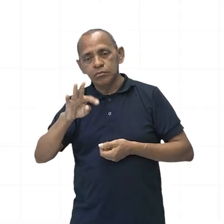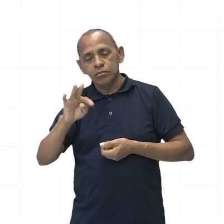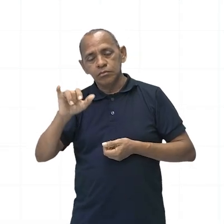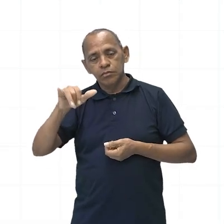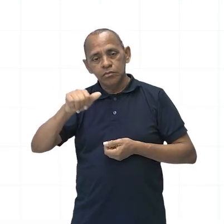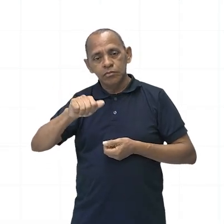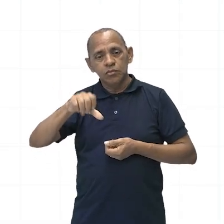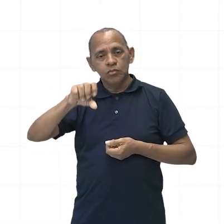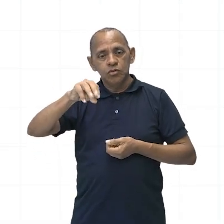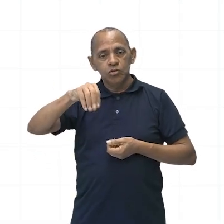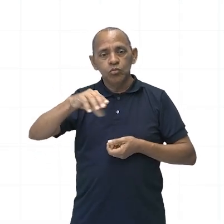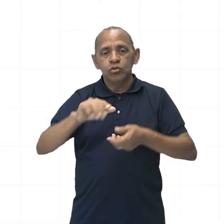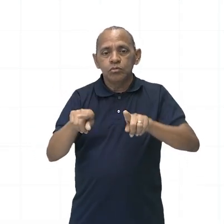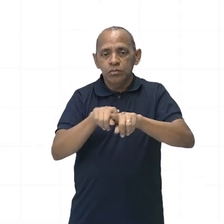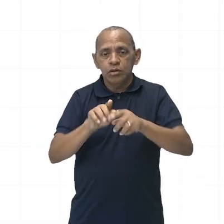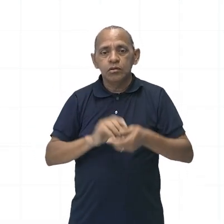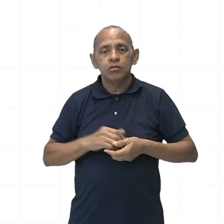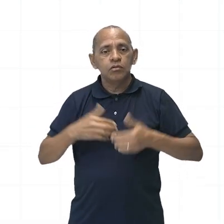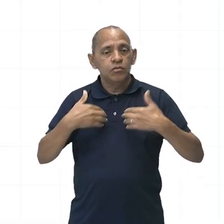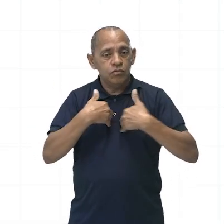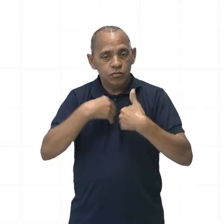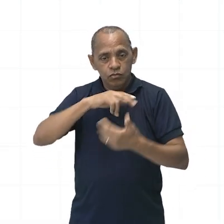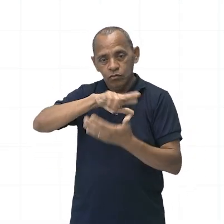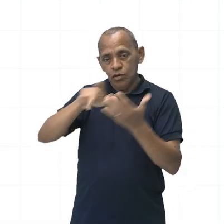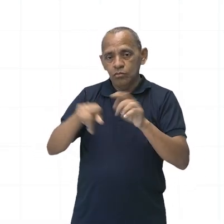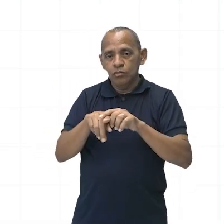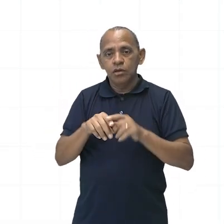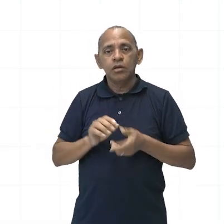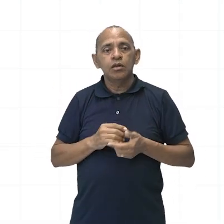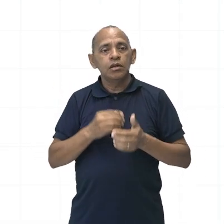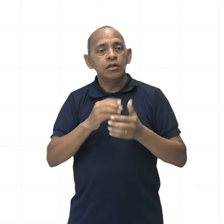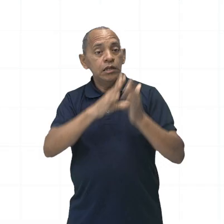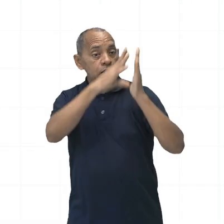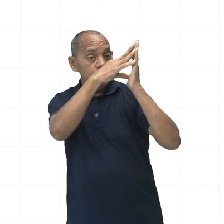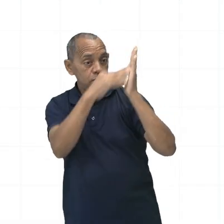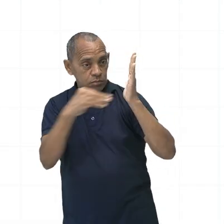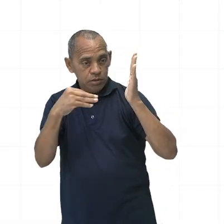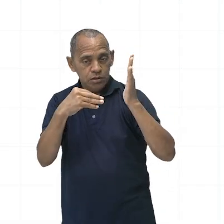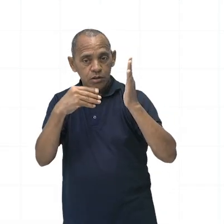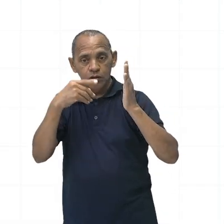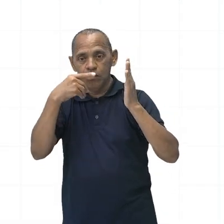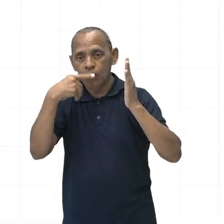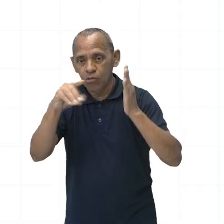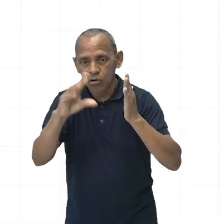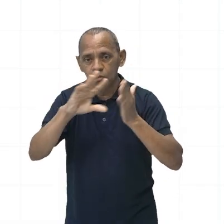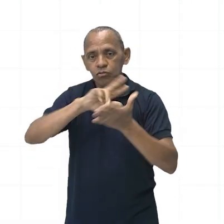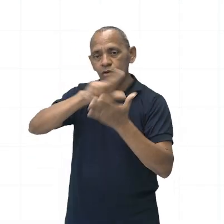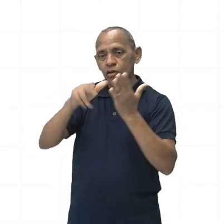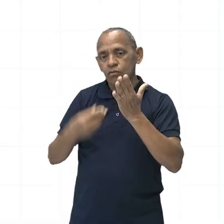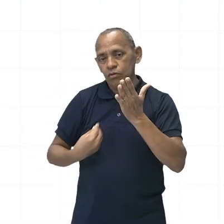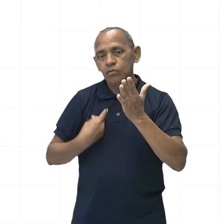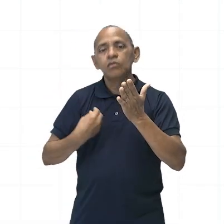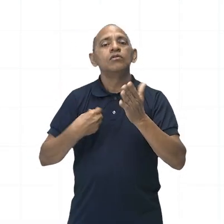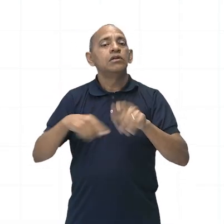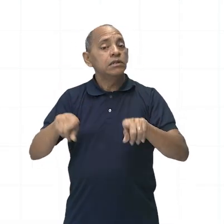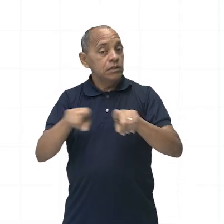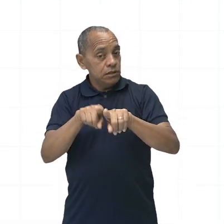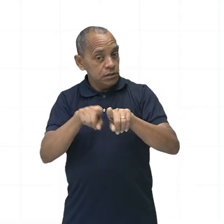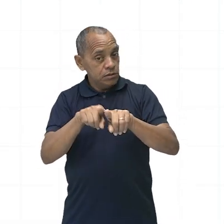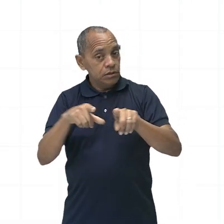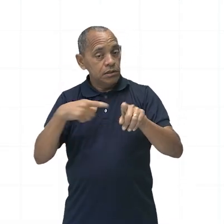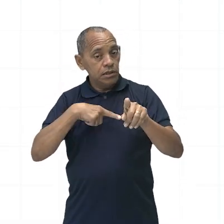o ser vivo, o organismo, ele acaba imitando outro ser vivo que tem alguma característica